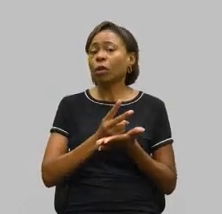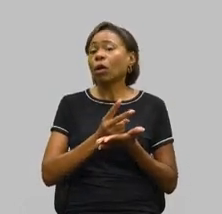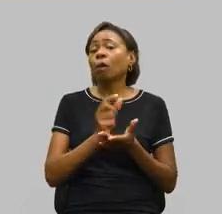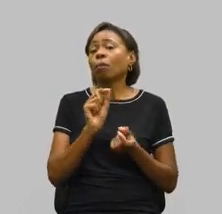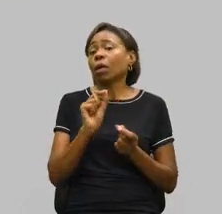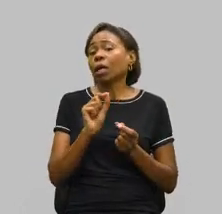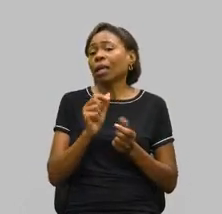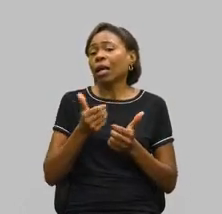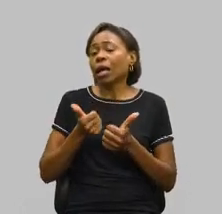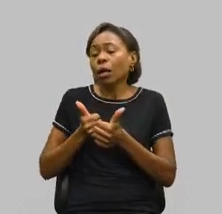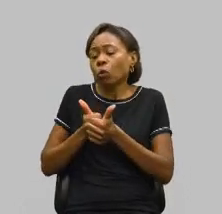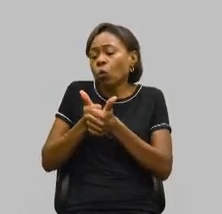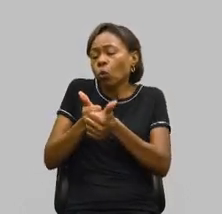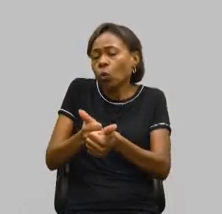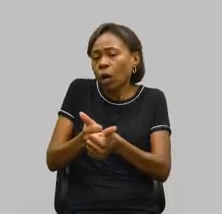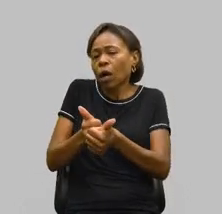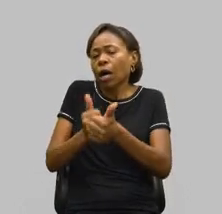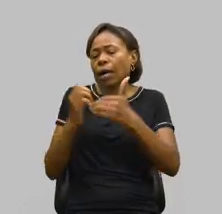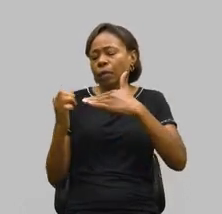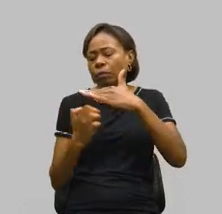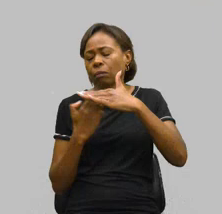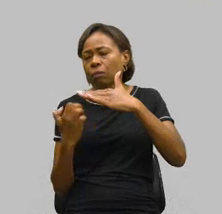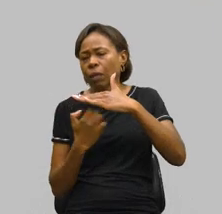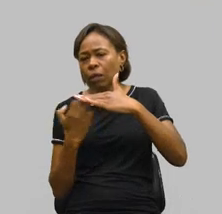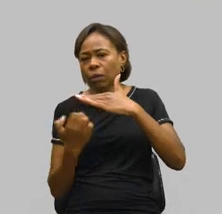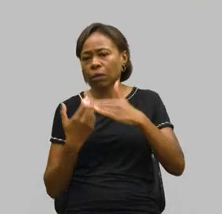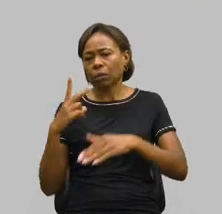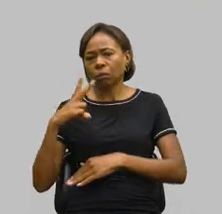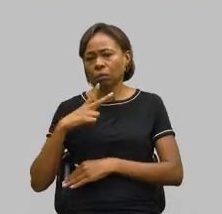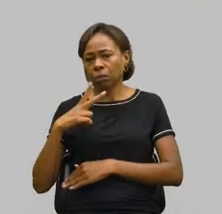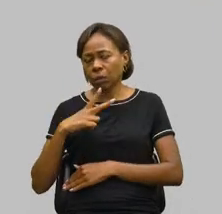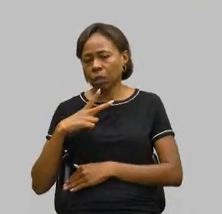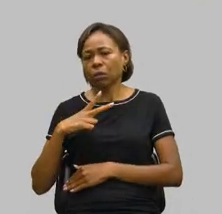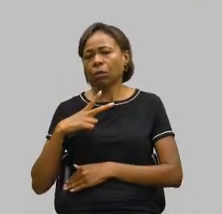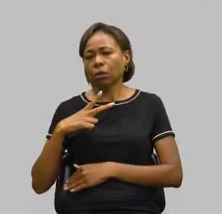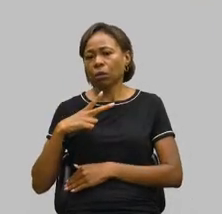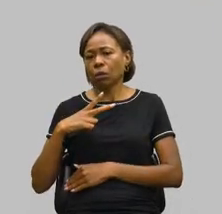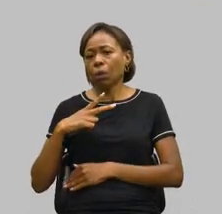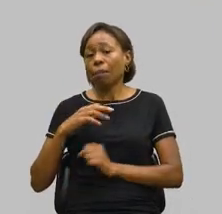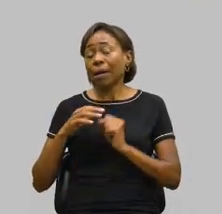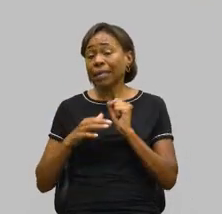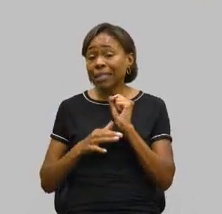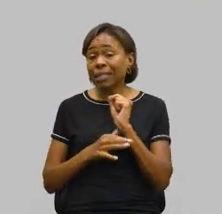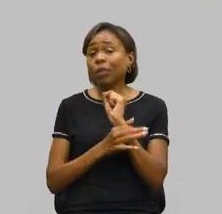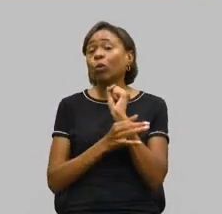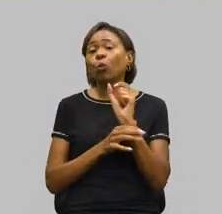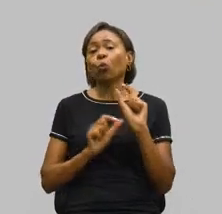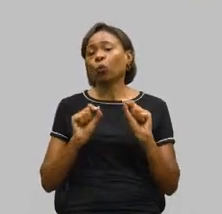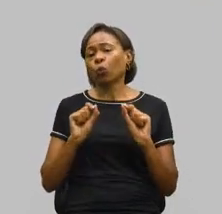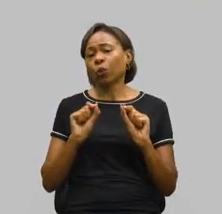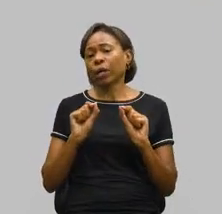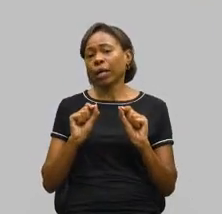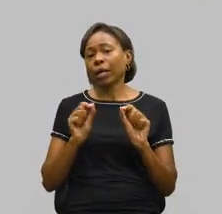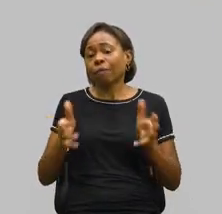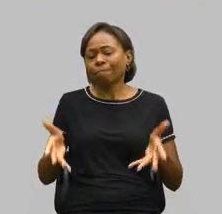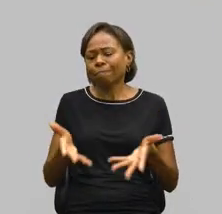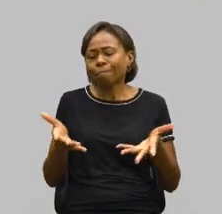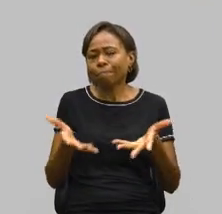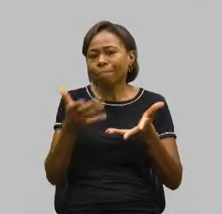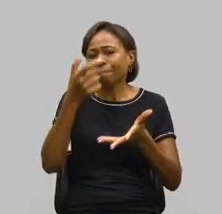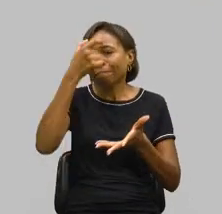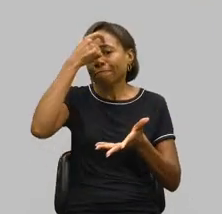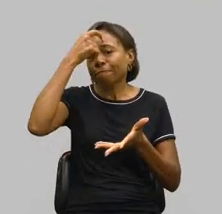próxima das empresas do setor privado para garantir uma conscientização da importância da